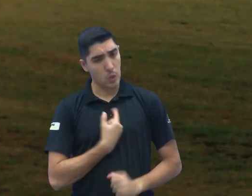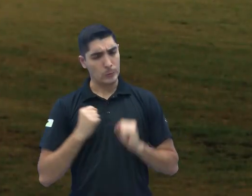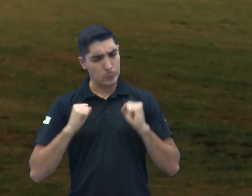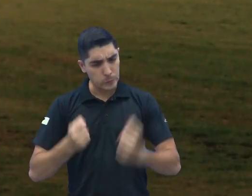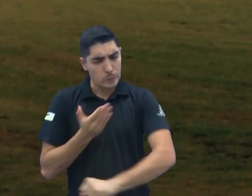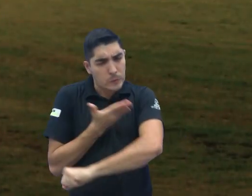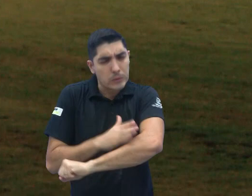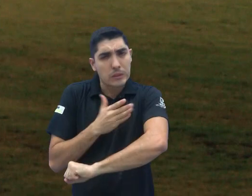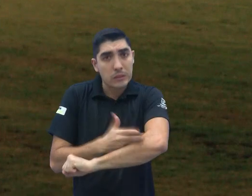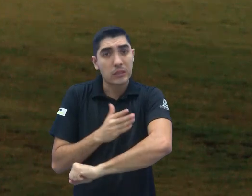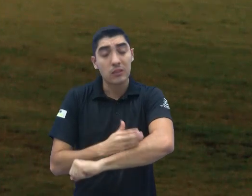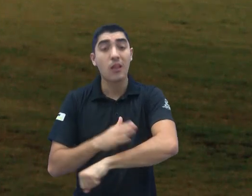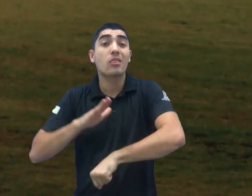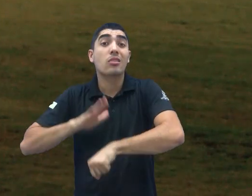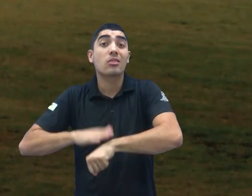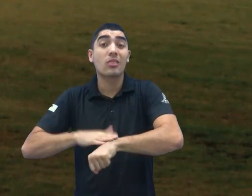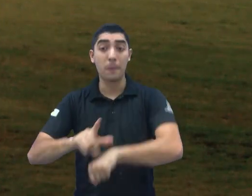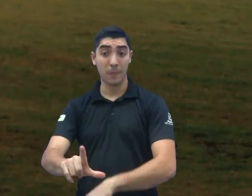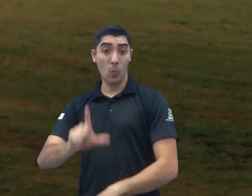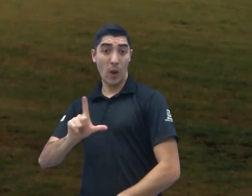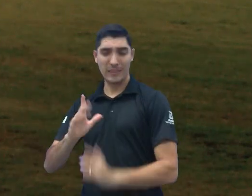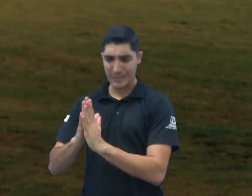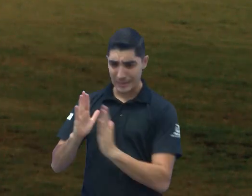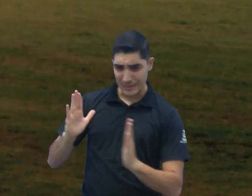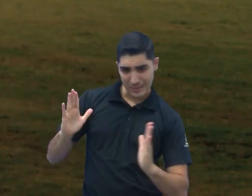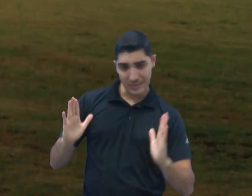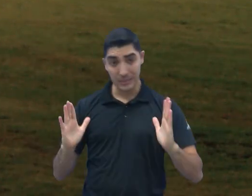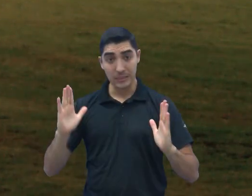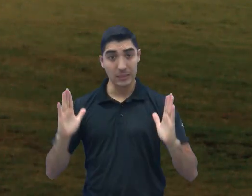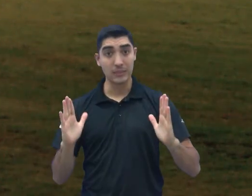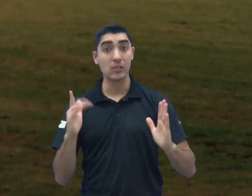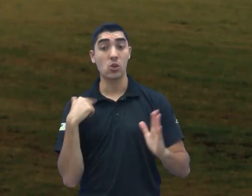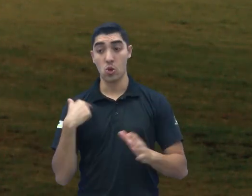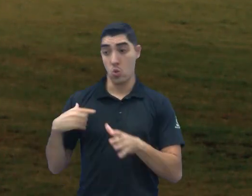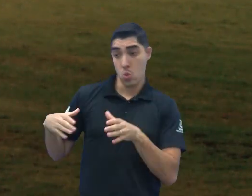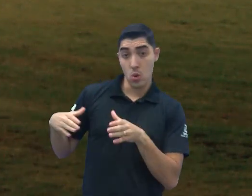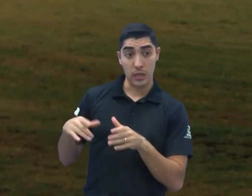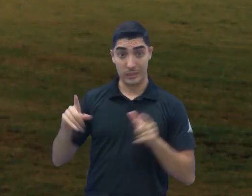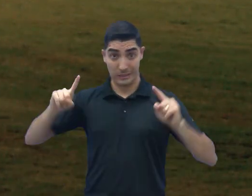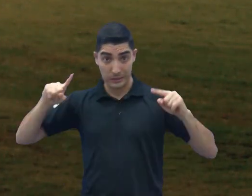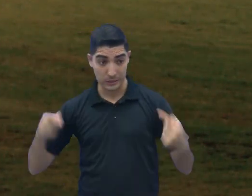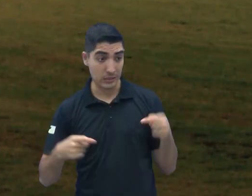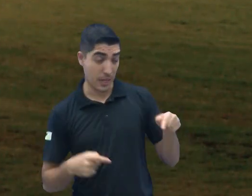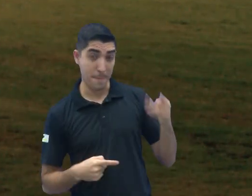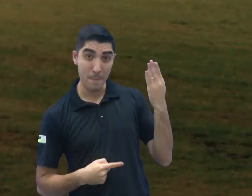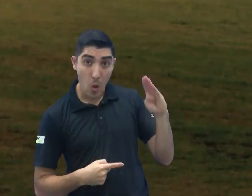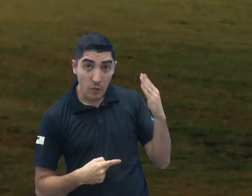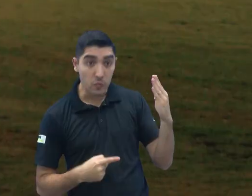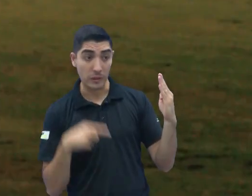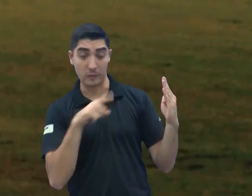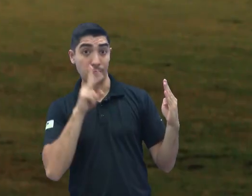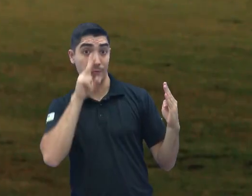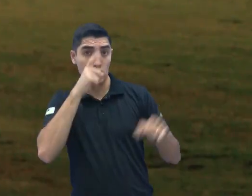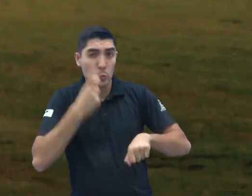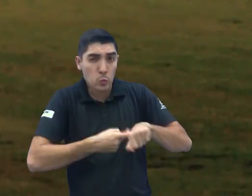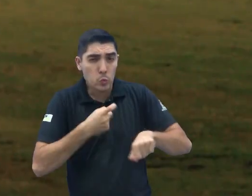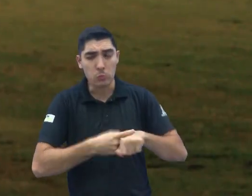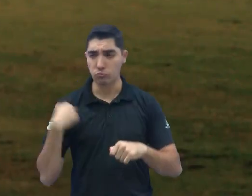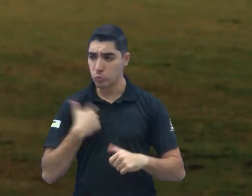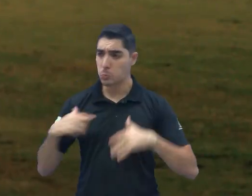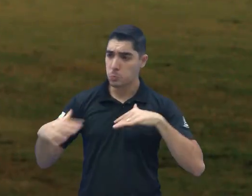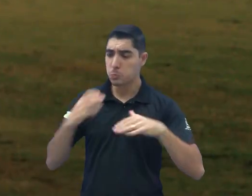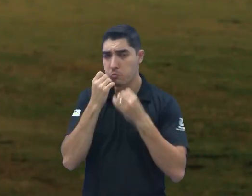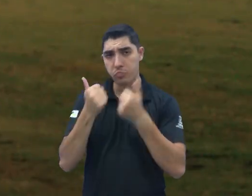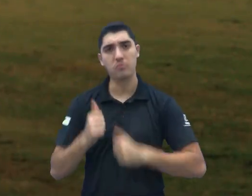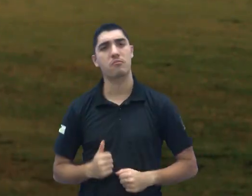tempo que foi nos dado para a gente se preparar para jogar com um time do tamanho do Botafogo, do nível do Botafogo, a gente suportou bem. A gente está muito feliz com o que